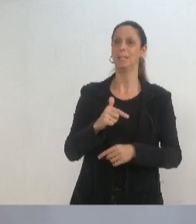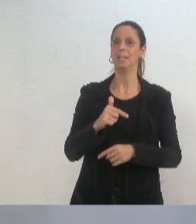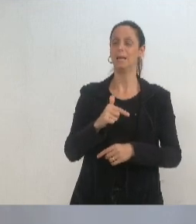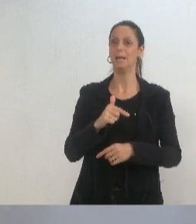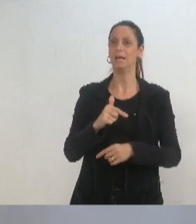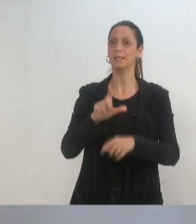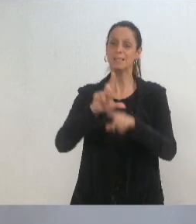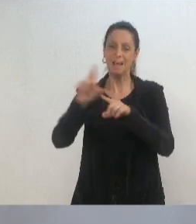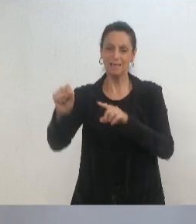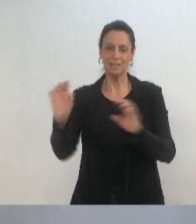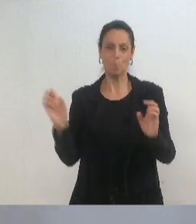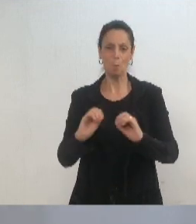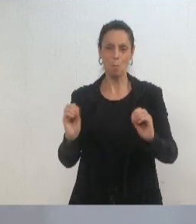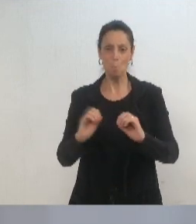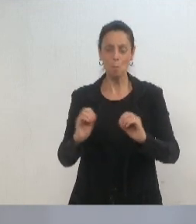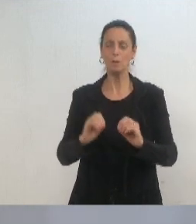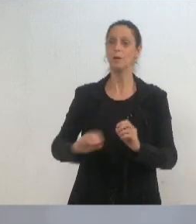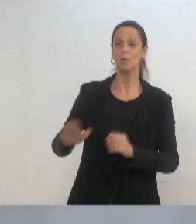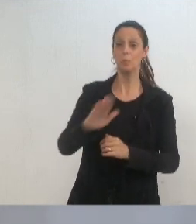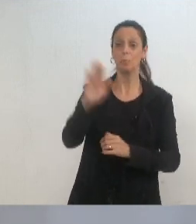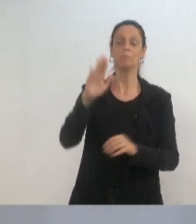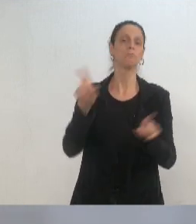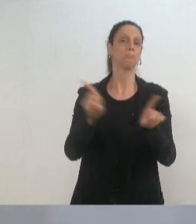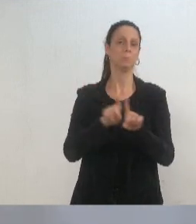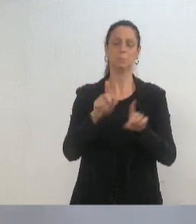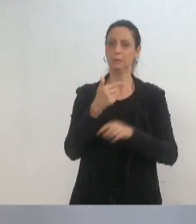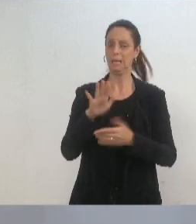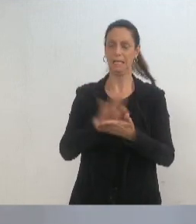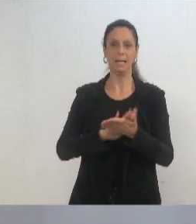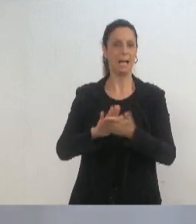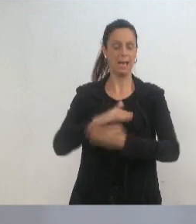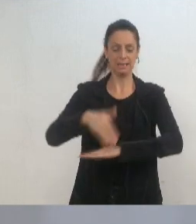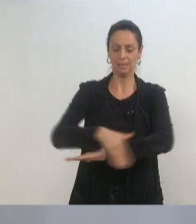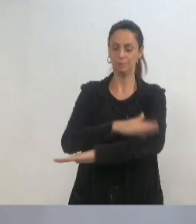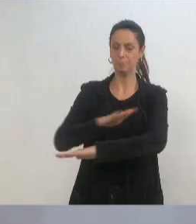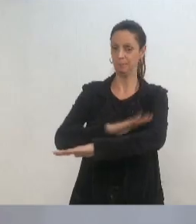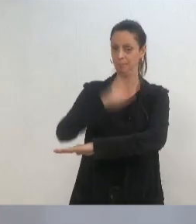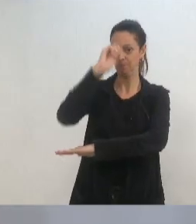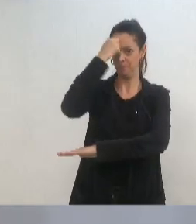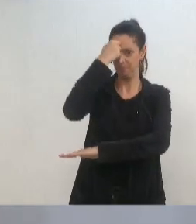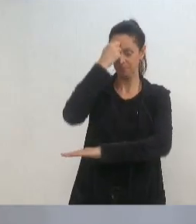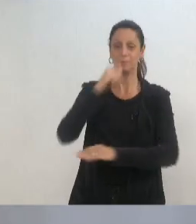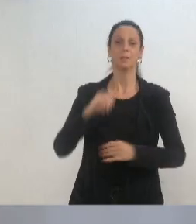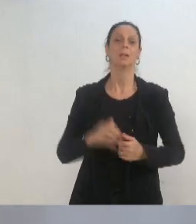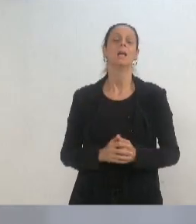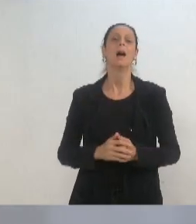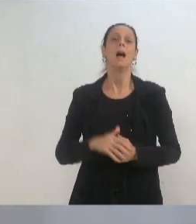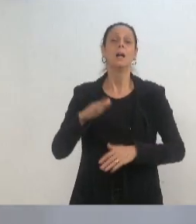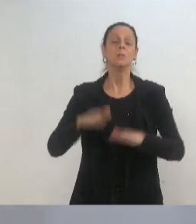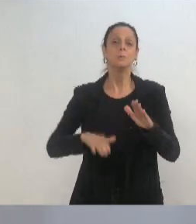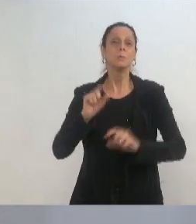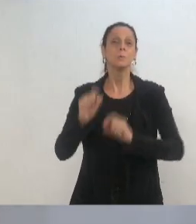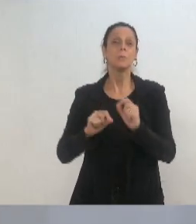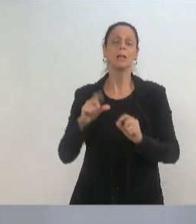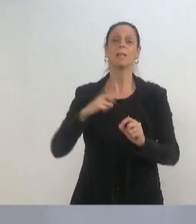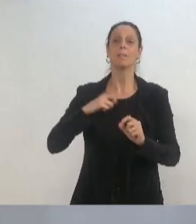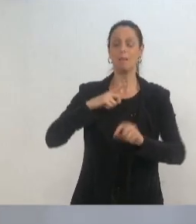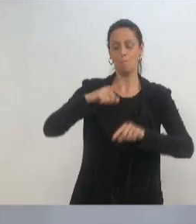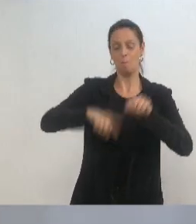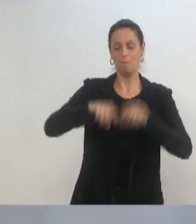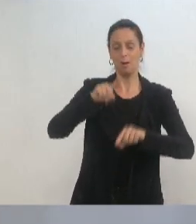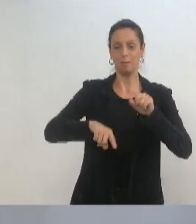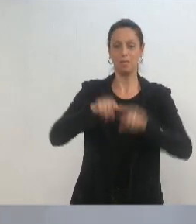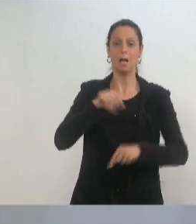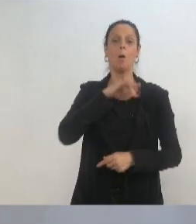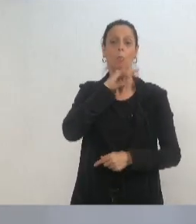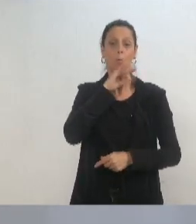nossa região, que não são pavimentadas, recebem aquele macadame em uma rua que não tem um sistema de drenagem adequado,